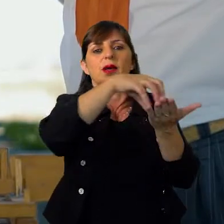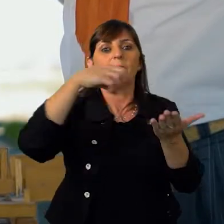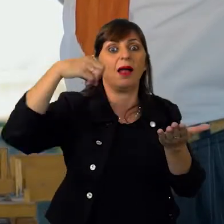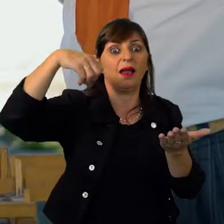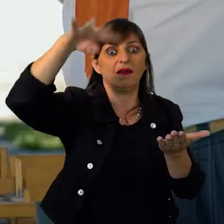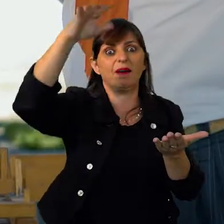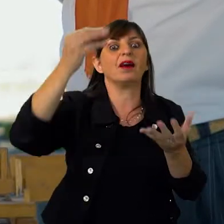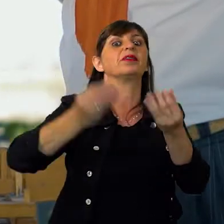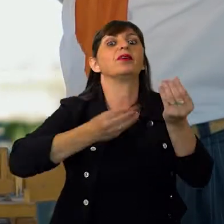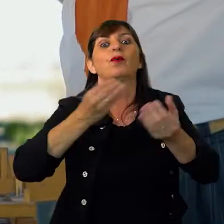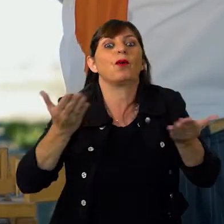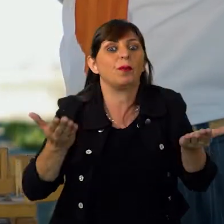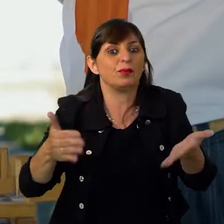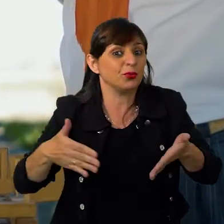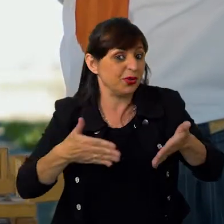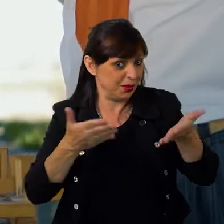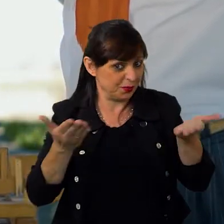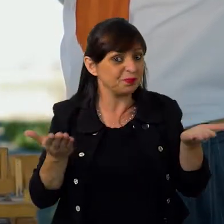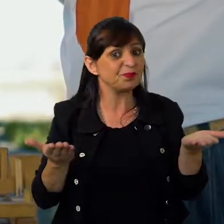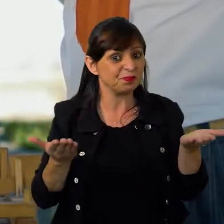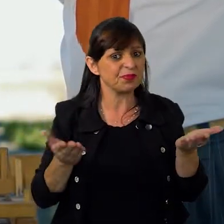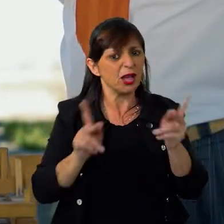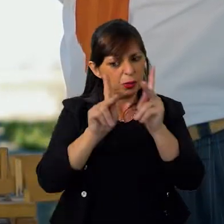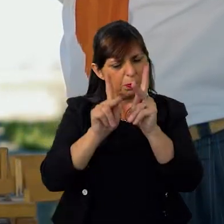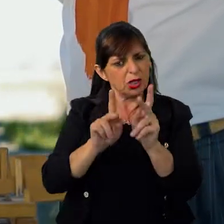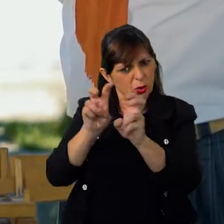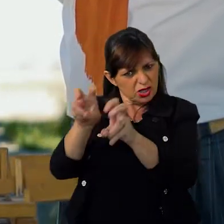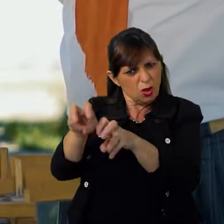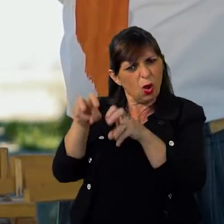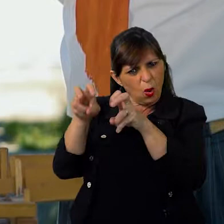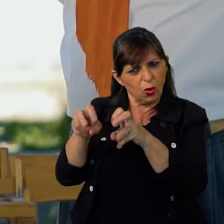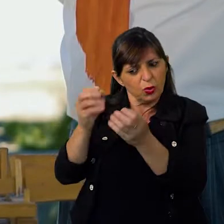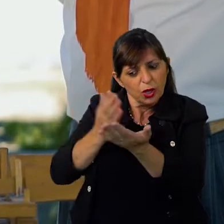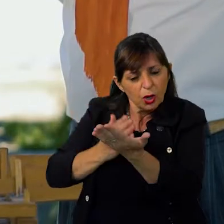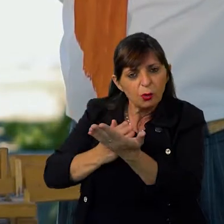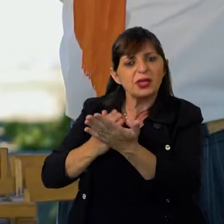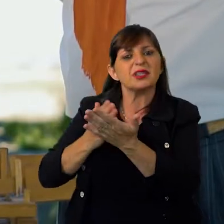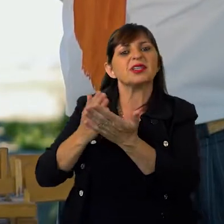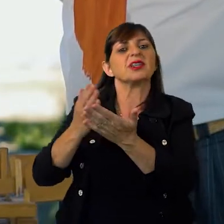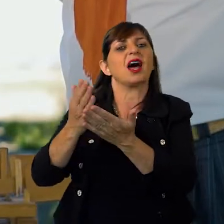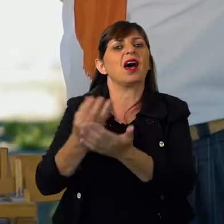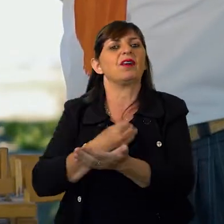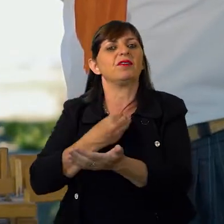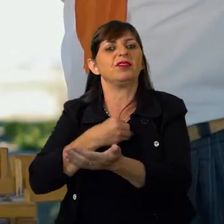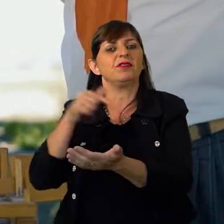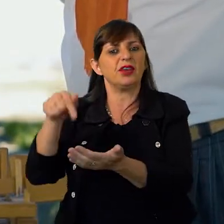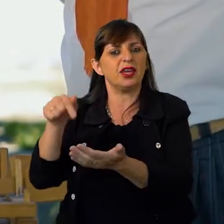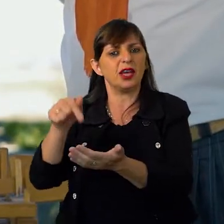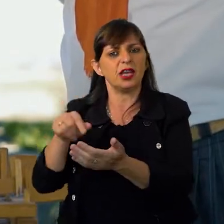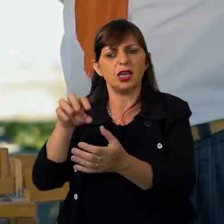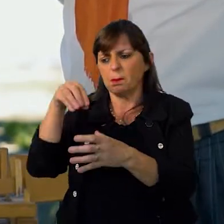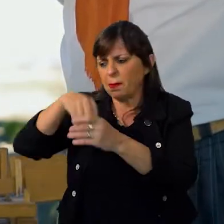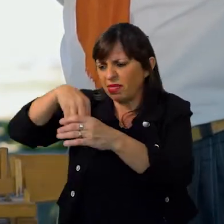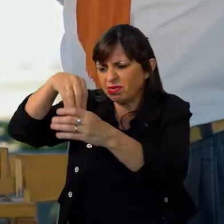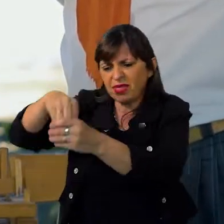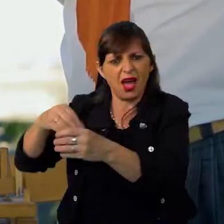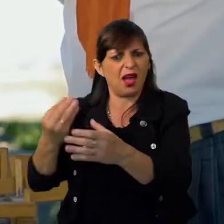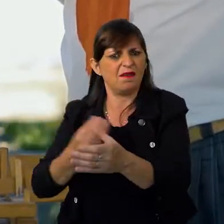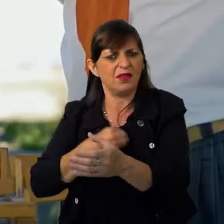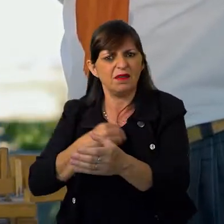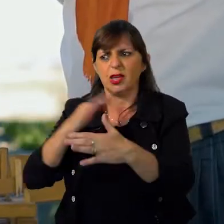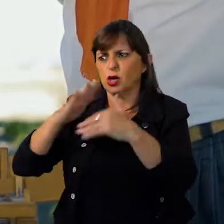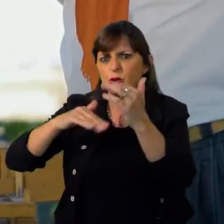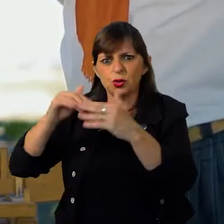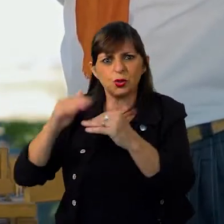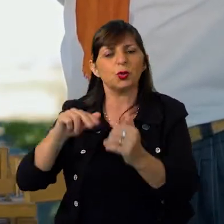digamos colonos de novo o pai aqueles que vieram povoaram no ainda no final do século 19 já que Nonoai